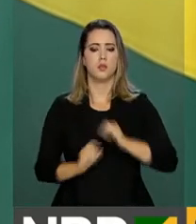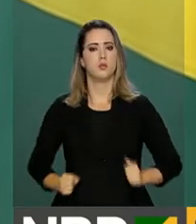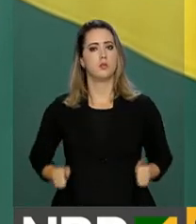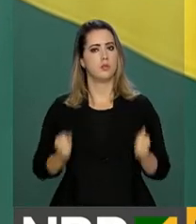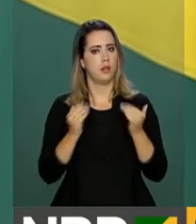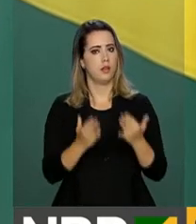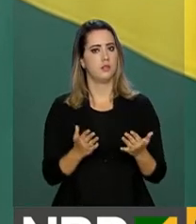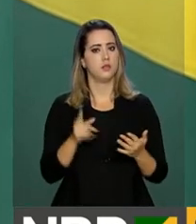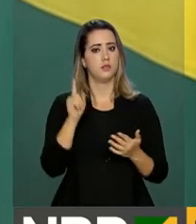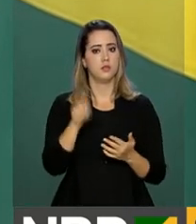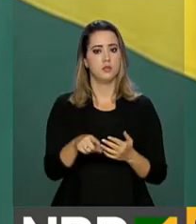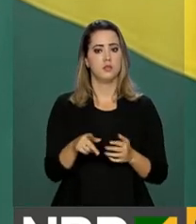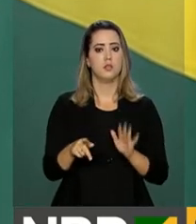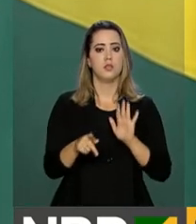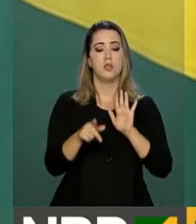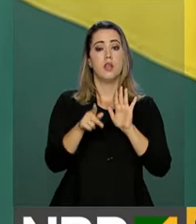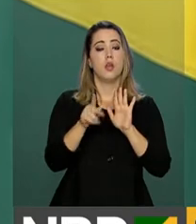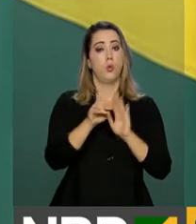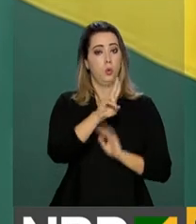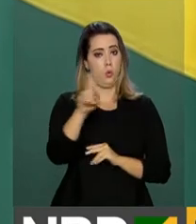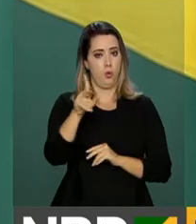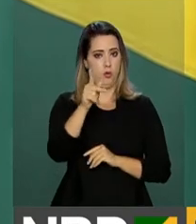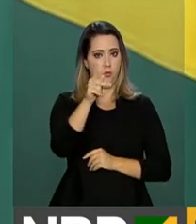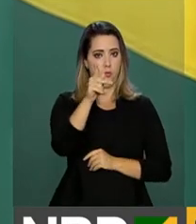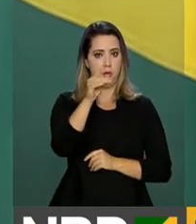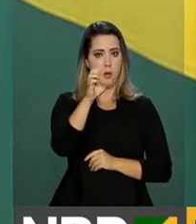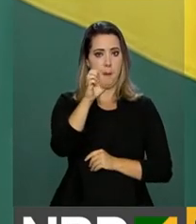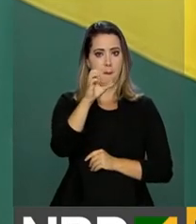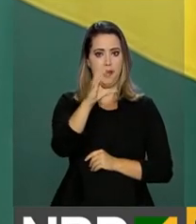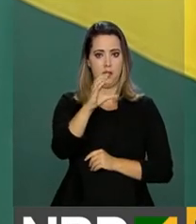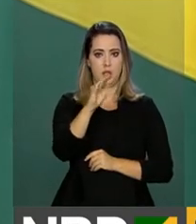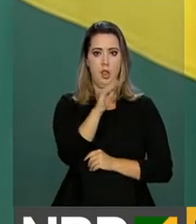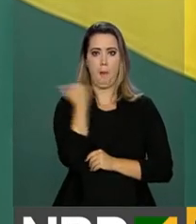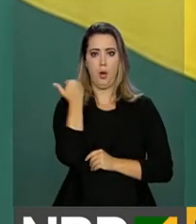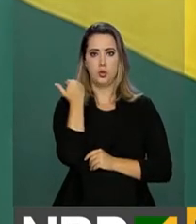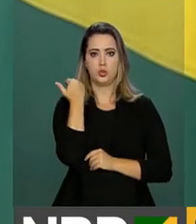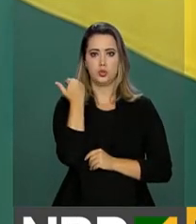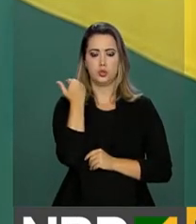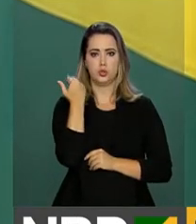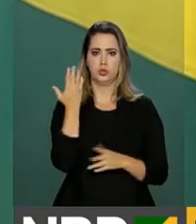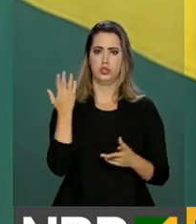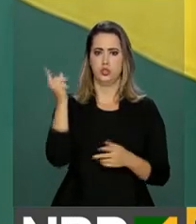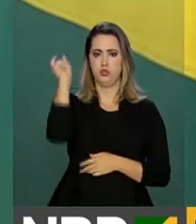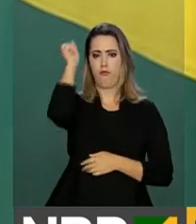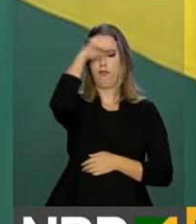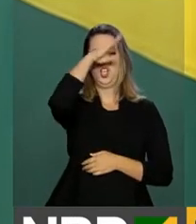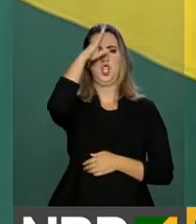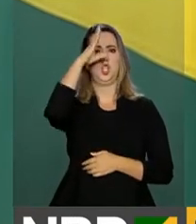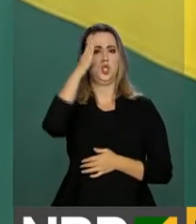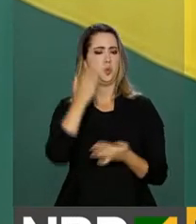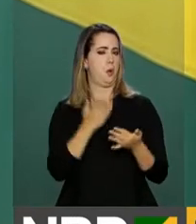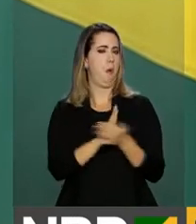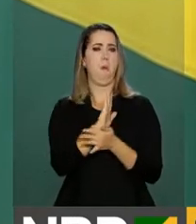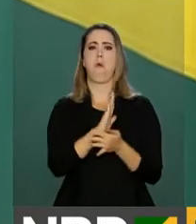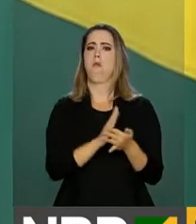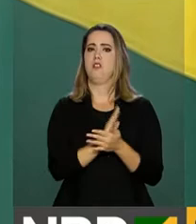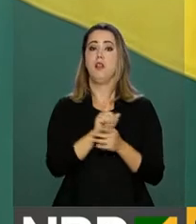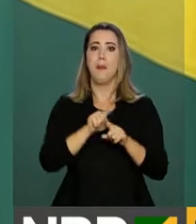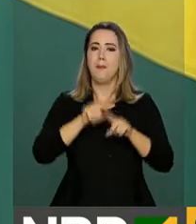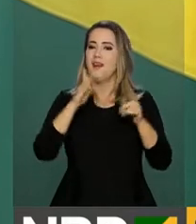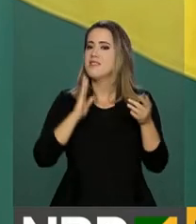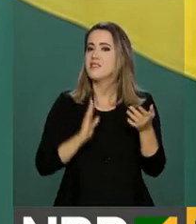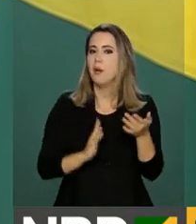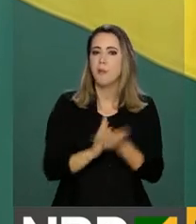era até que da morte e vocês se lembram disso não é dificílima não seria aprovada foi aprovada